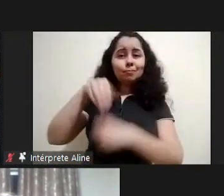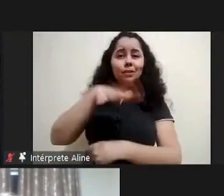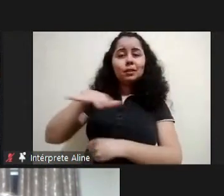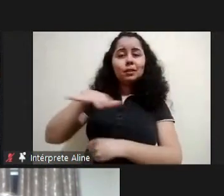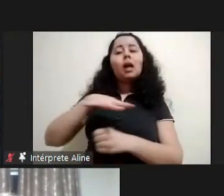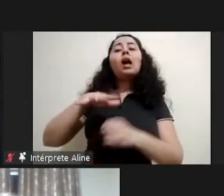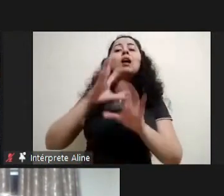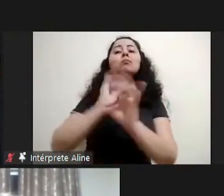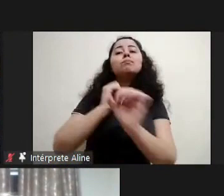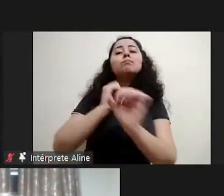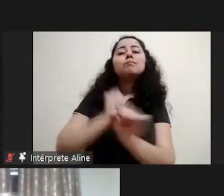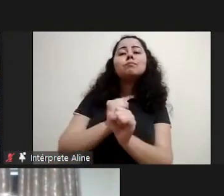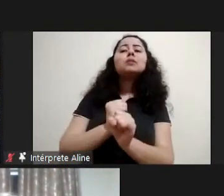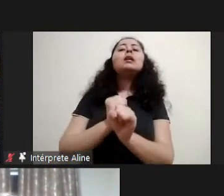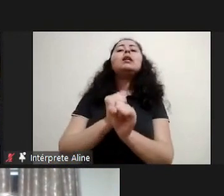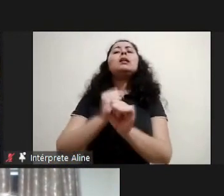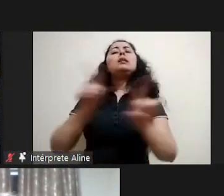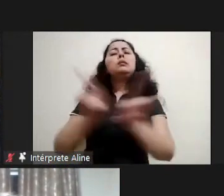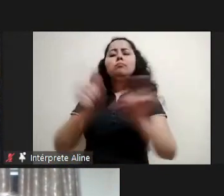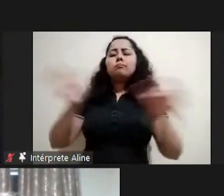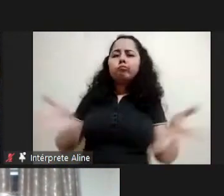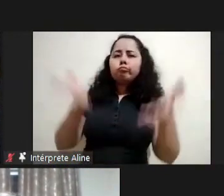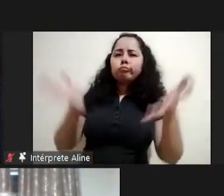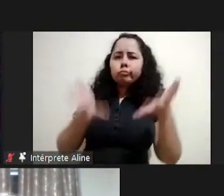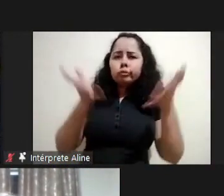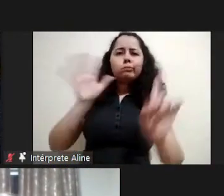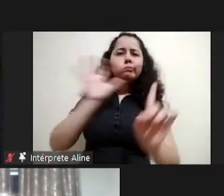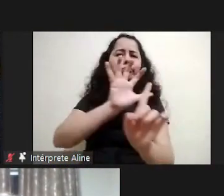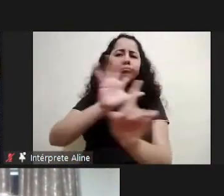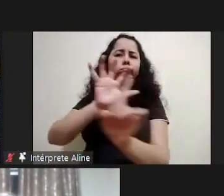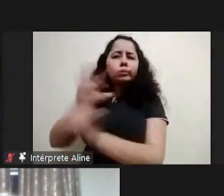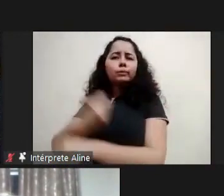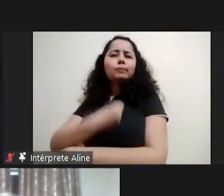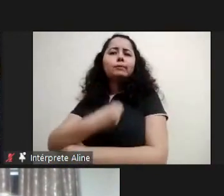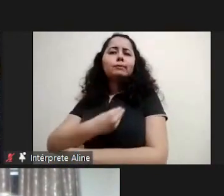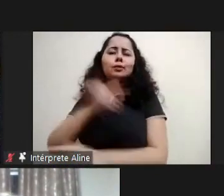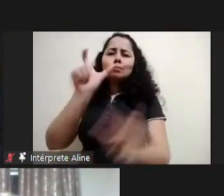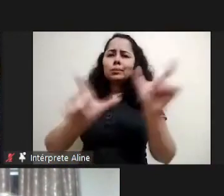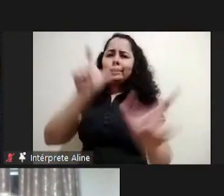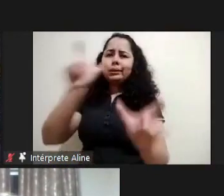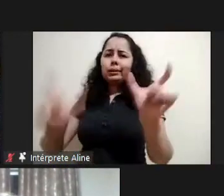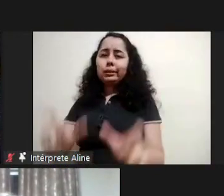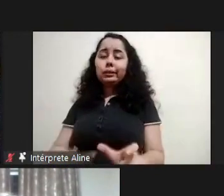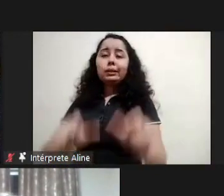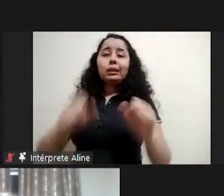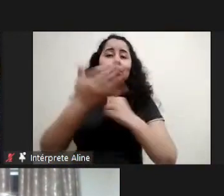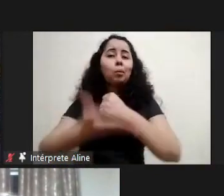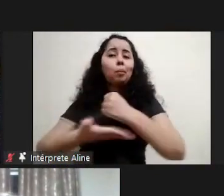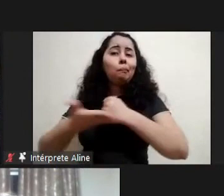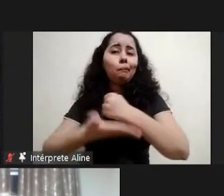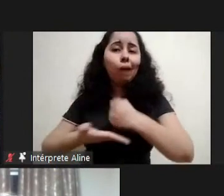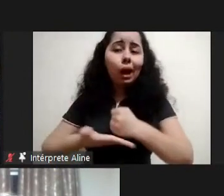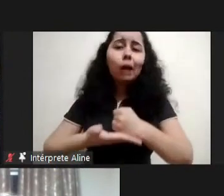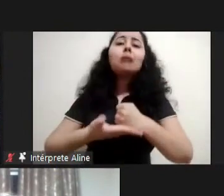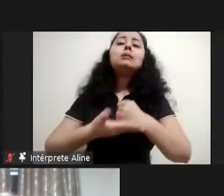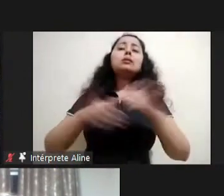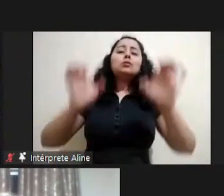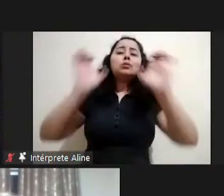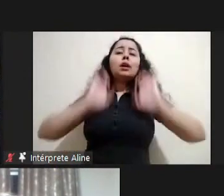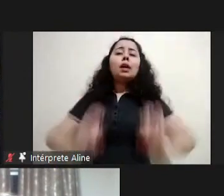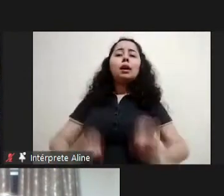e construiu uma história profissional baseada na ética e no respeito, deixando seu legado e